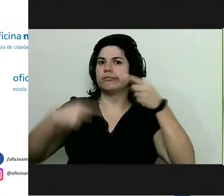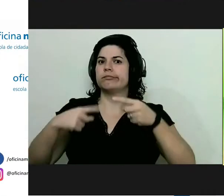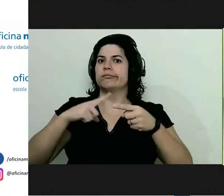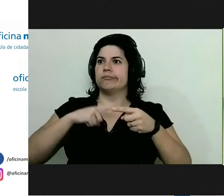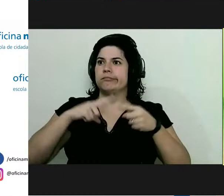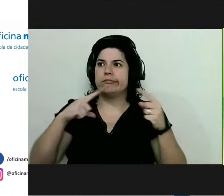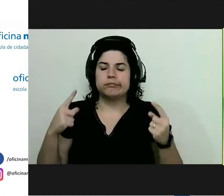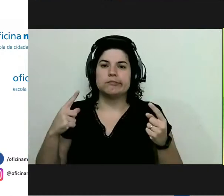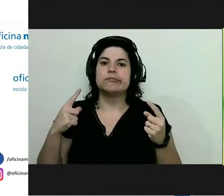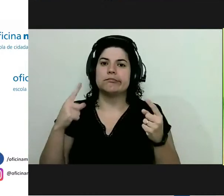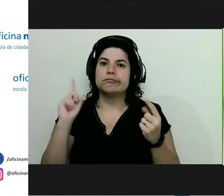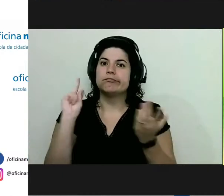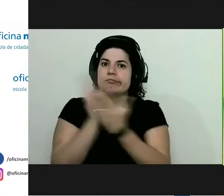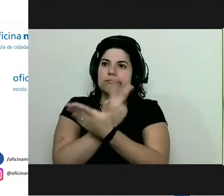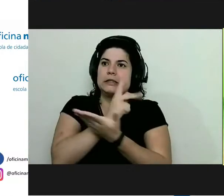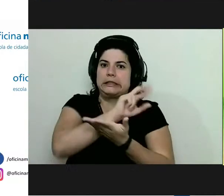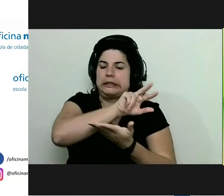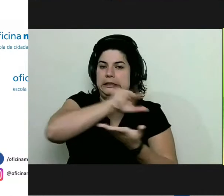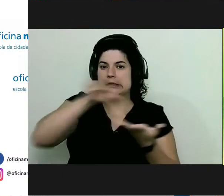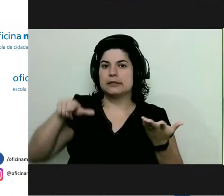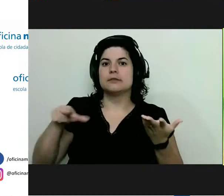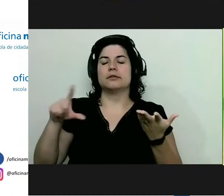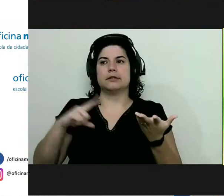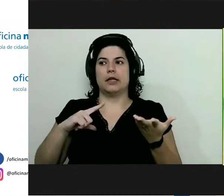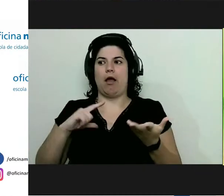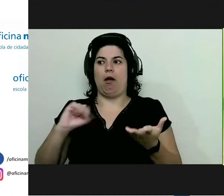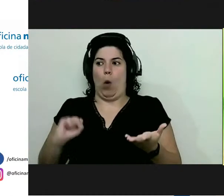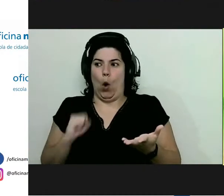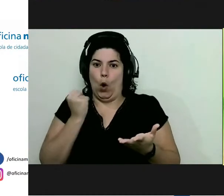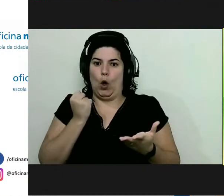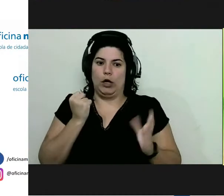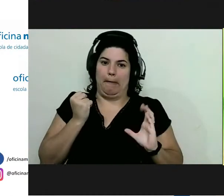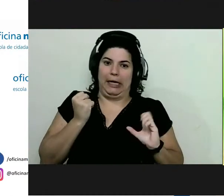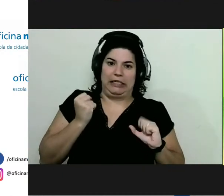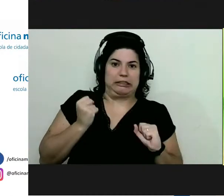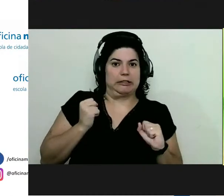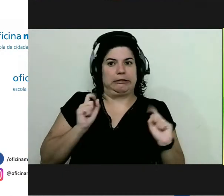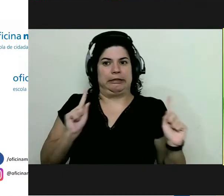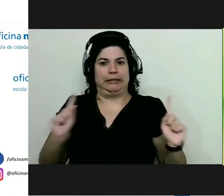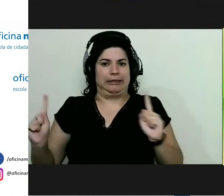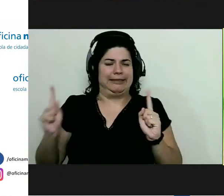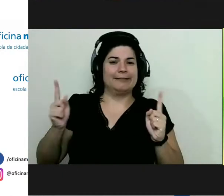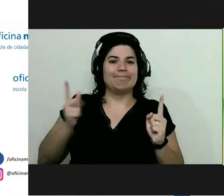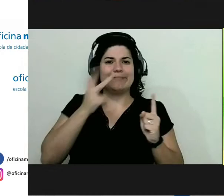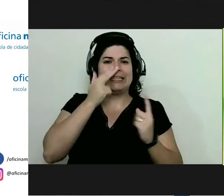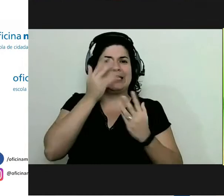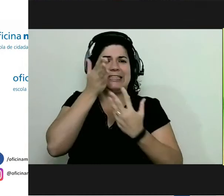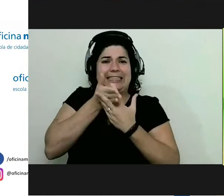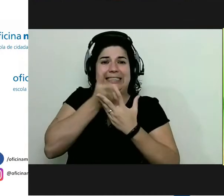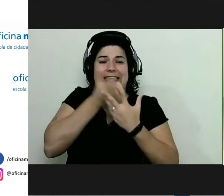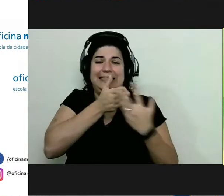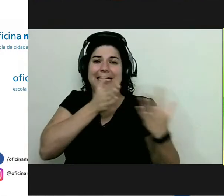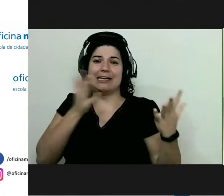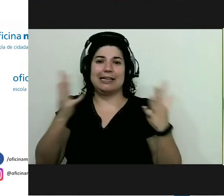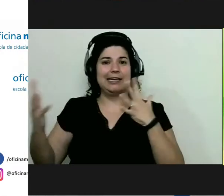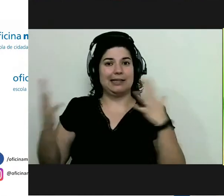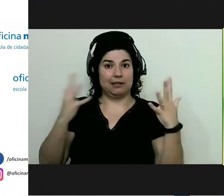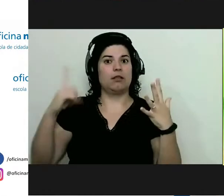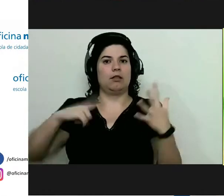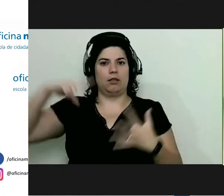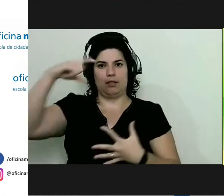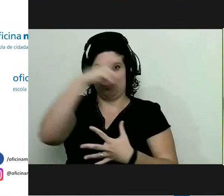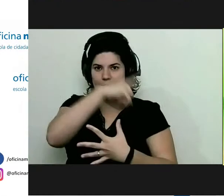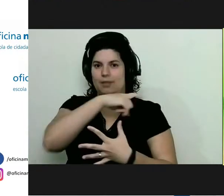lenha na fogueira e reacende paixões de um lado ódio de outro lado né eu quer dizer todo uma situação complexa e delicada